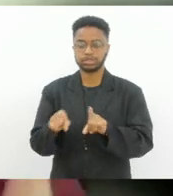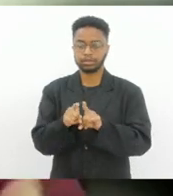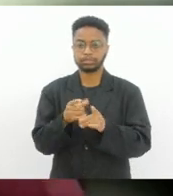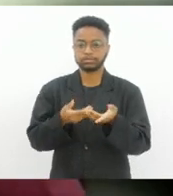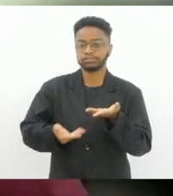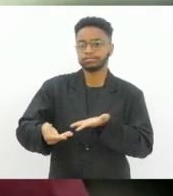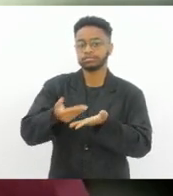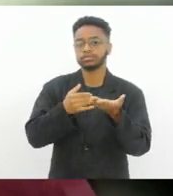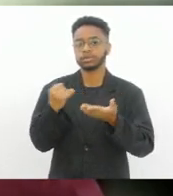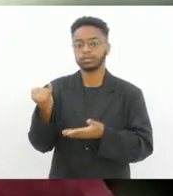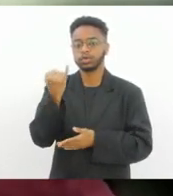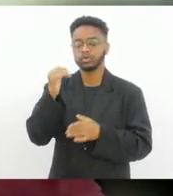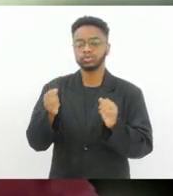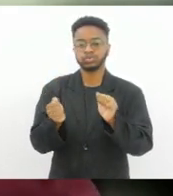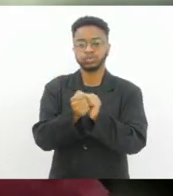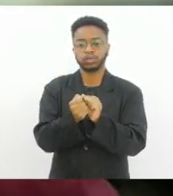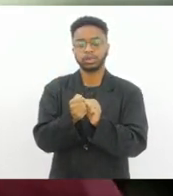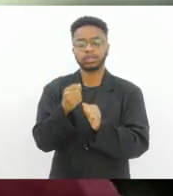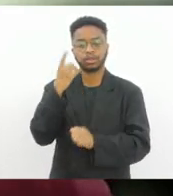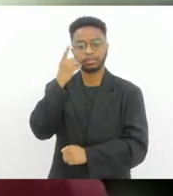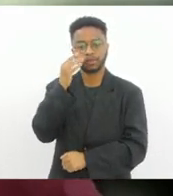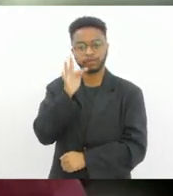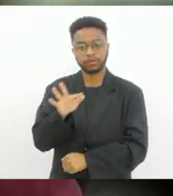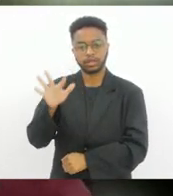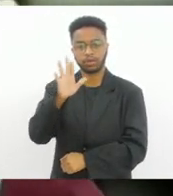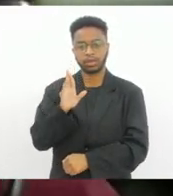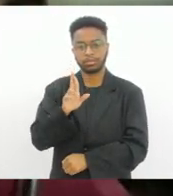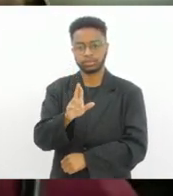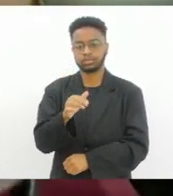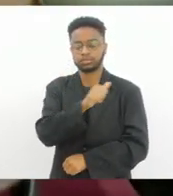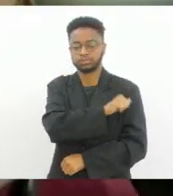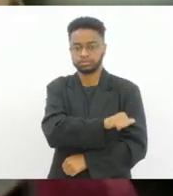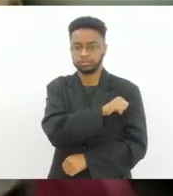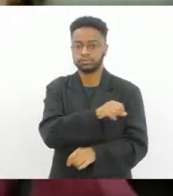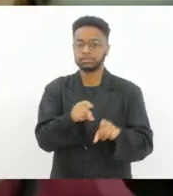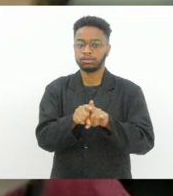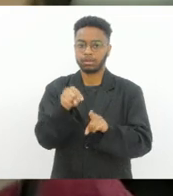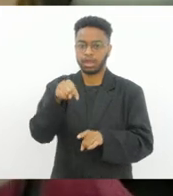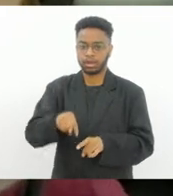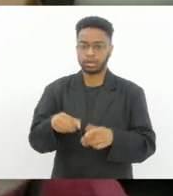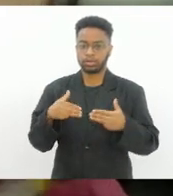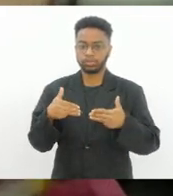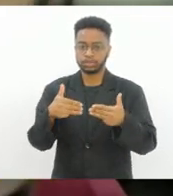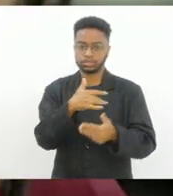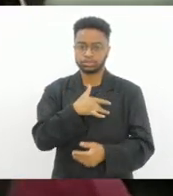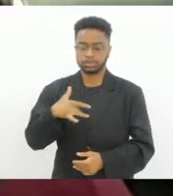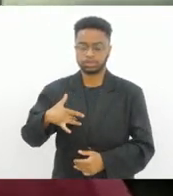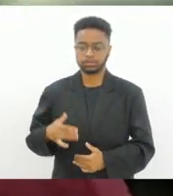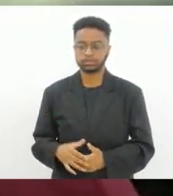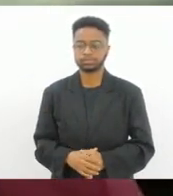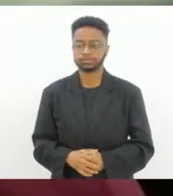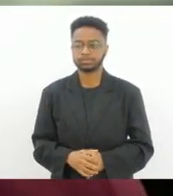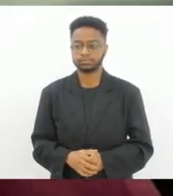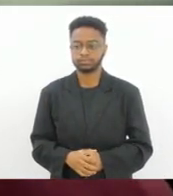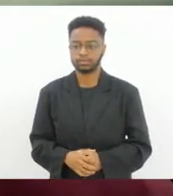com as deputadas federais que representam o Estado do Rio de Janeiro, também aqui como Ministério da Saúde.